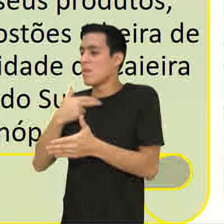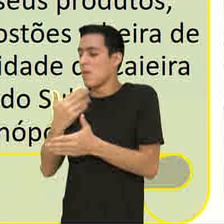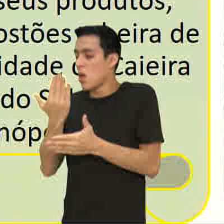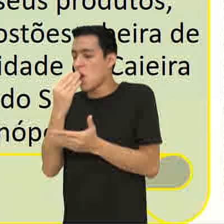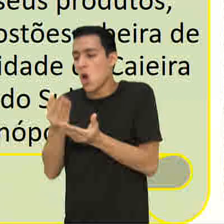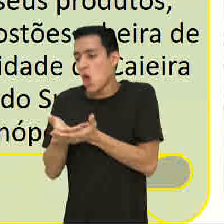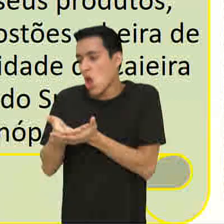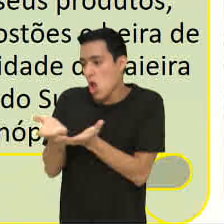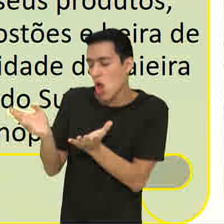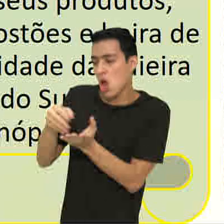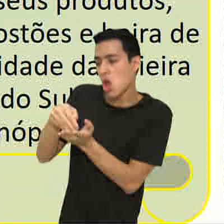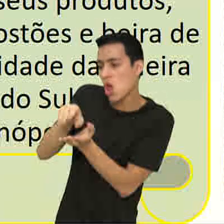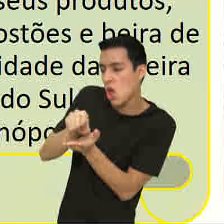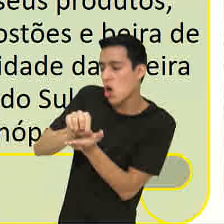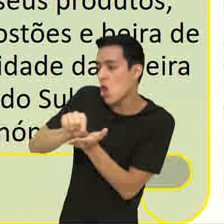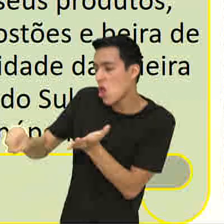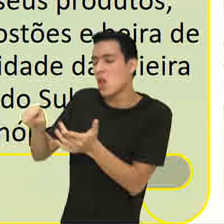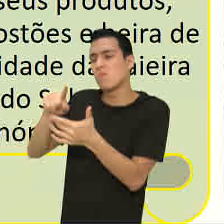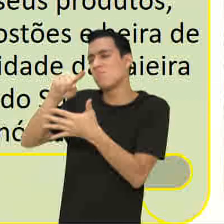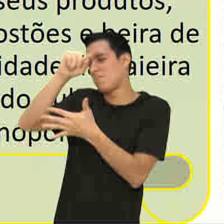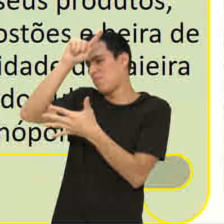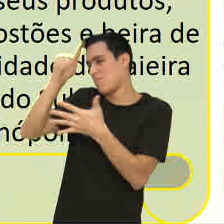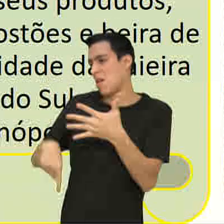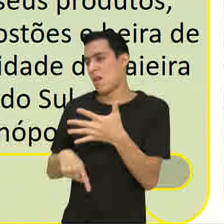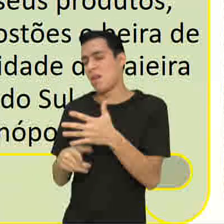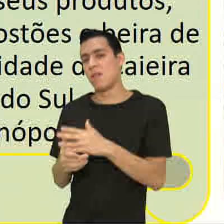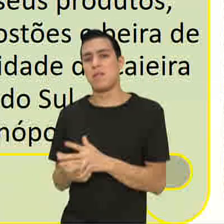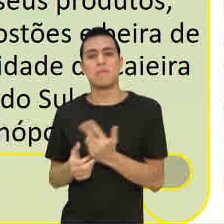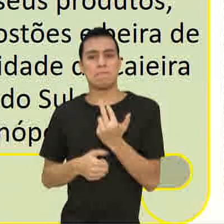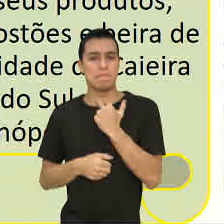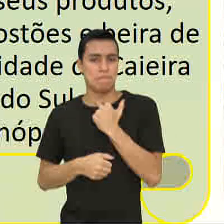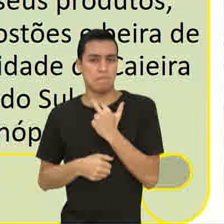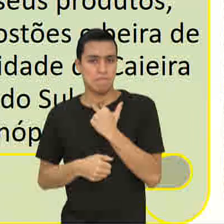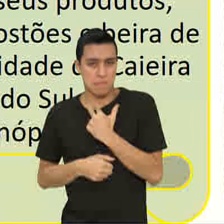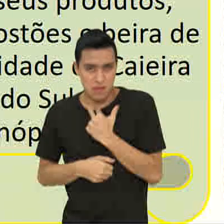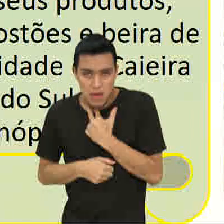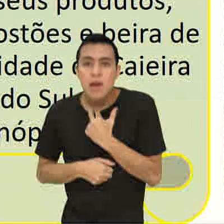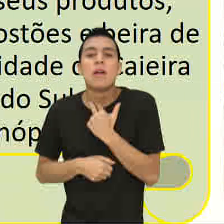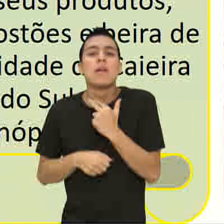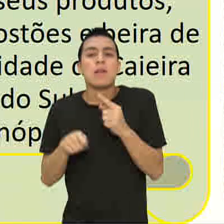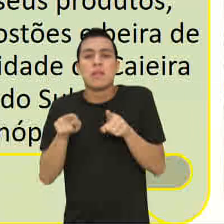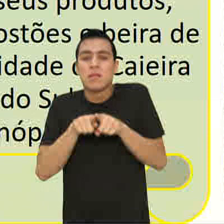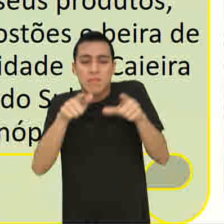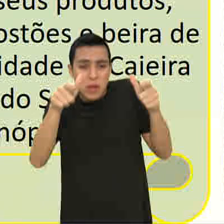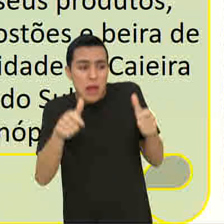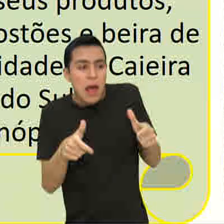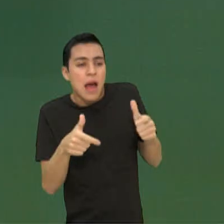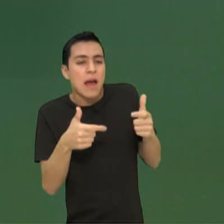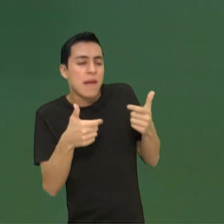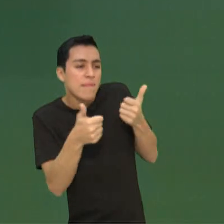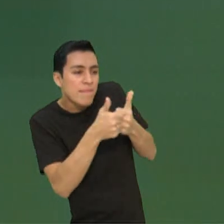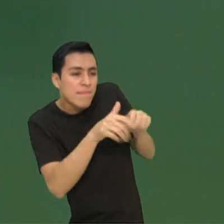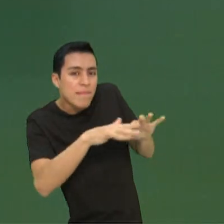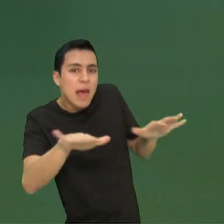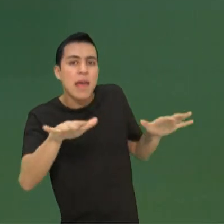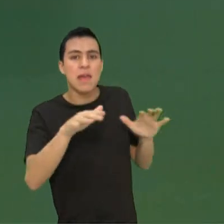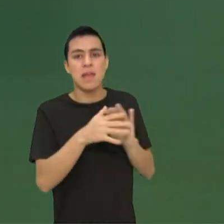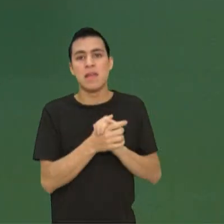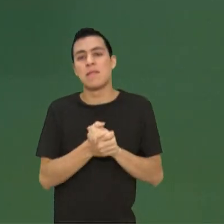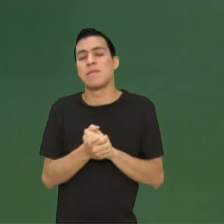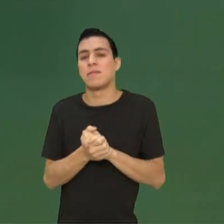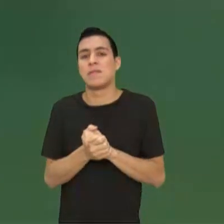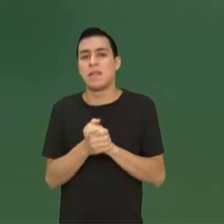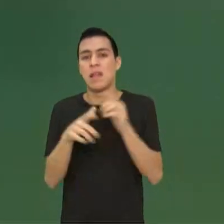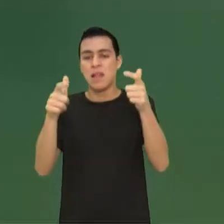de ostras, vieiras, mexilhões e berbigões e seus produtos, inclusive nos costões e beira da praia, na localidade da Caieira da